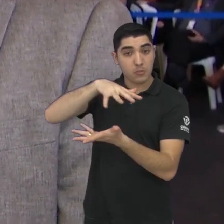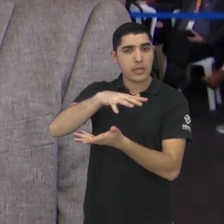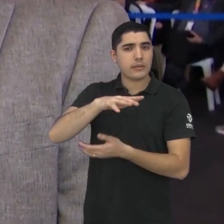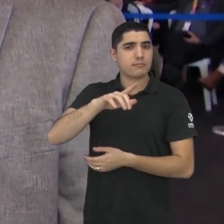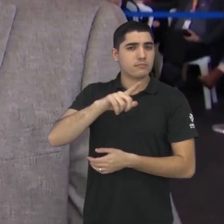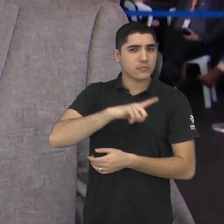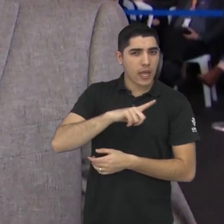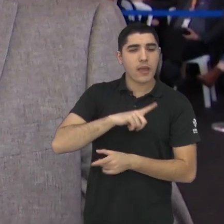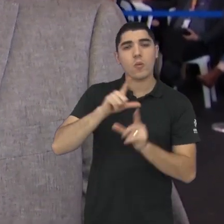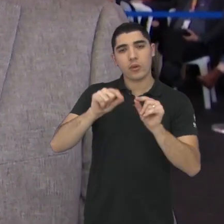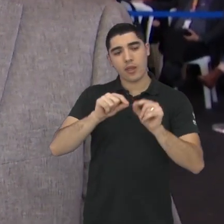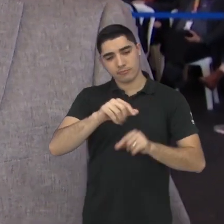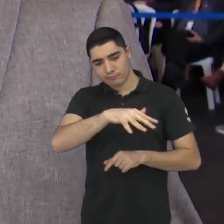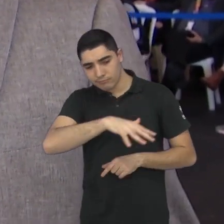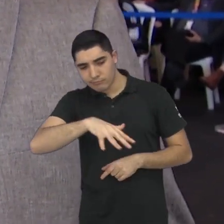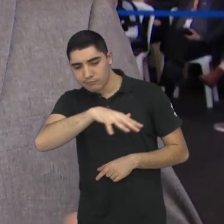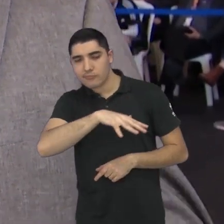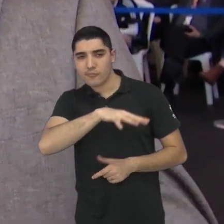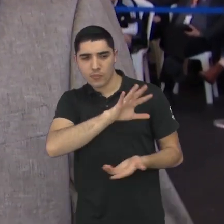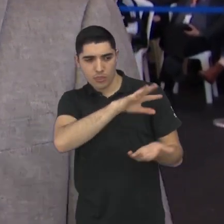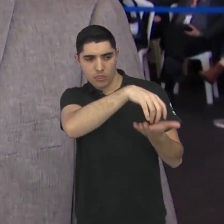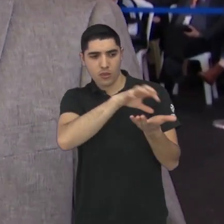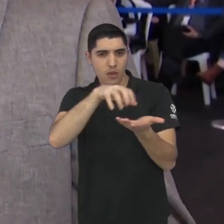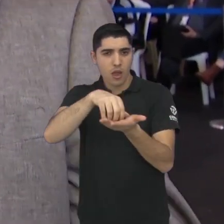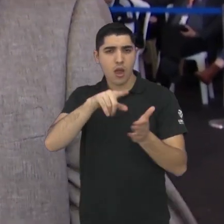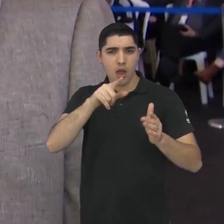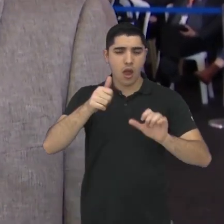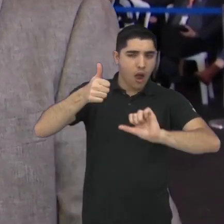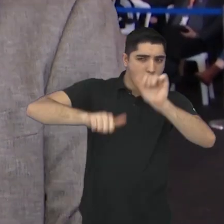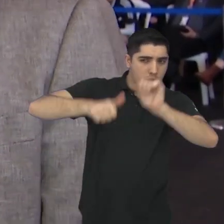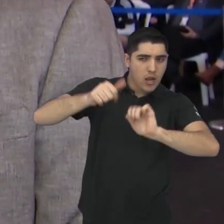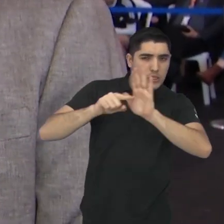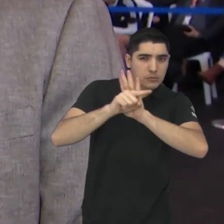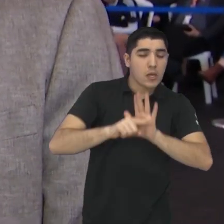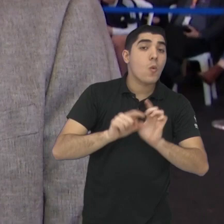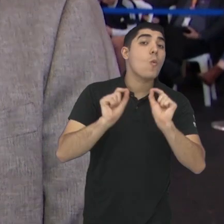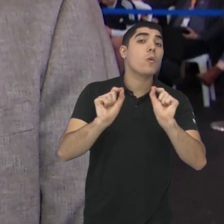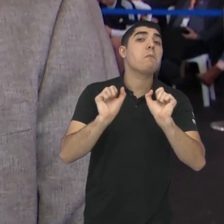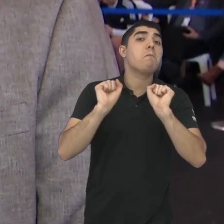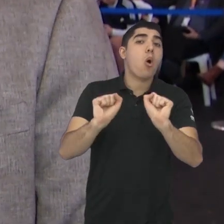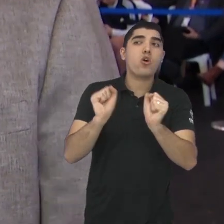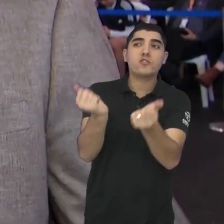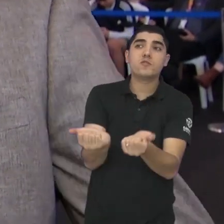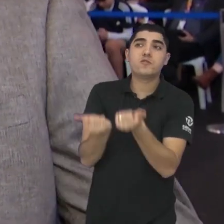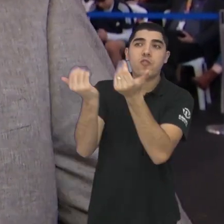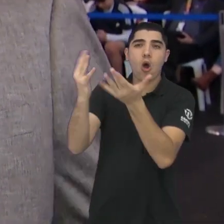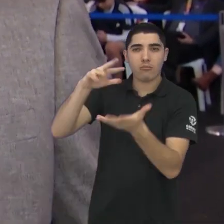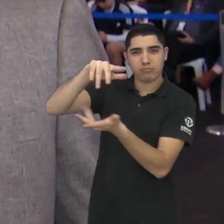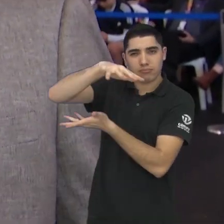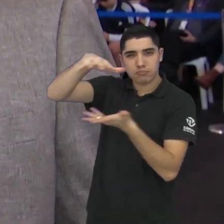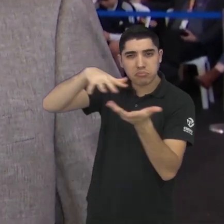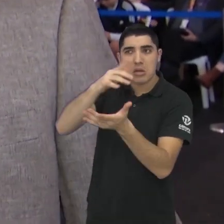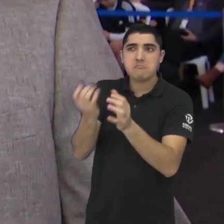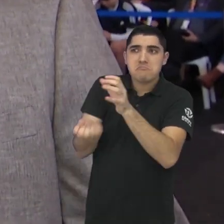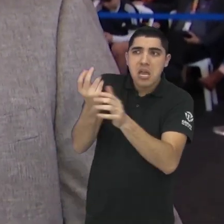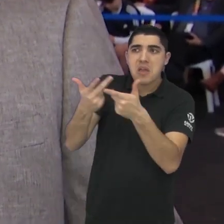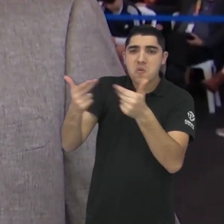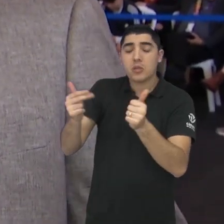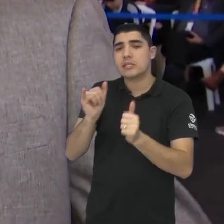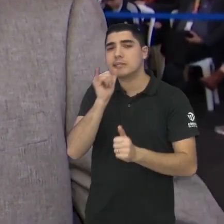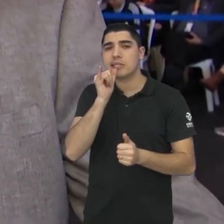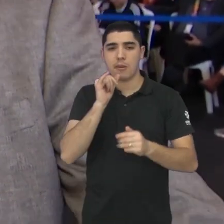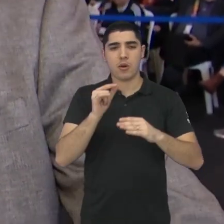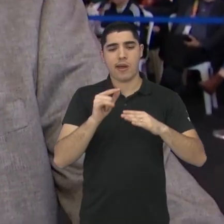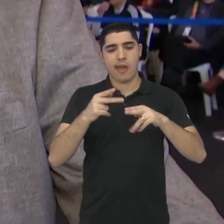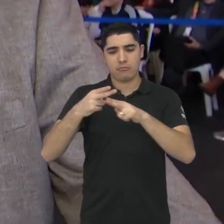Existem organismos que avaliam o que pode ou não ser feito no espaço. Em termos assim, de satélites, de